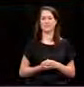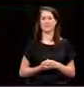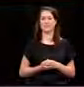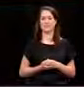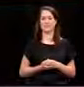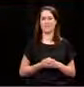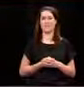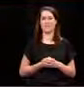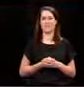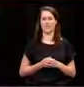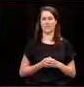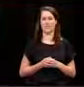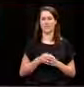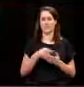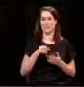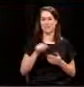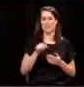os bismudos